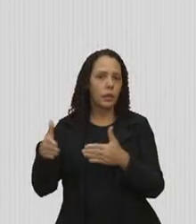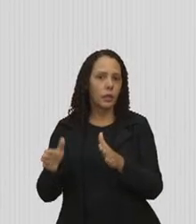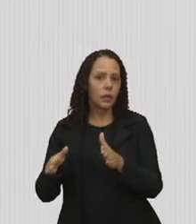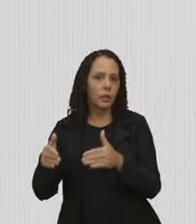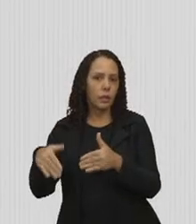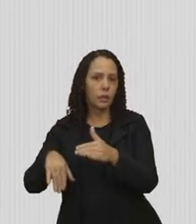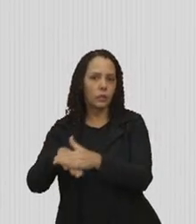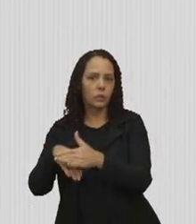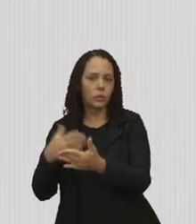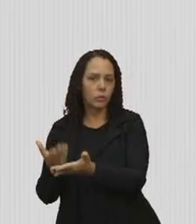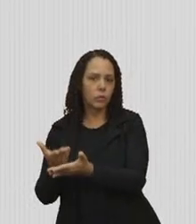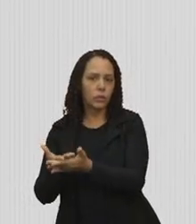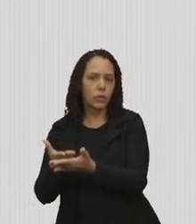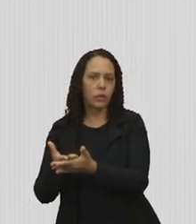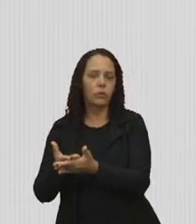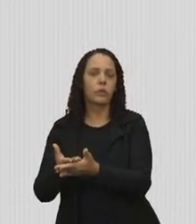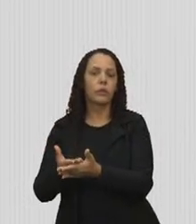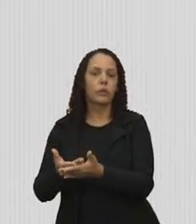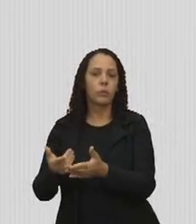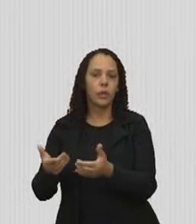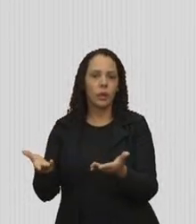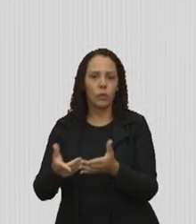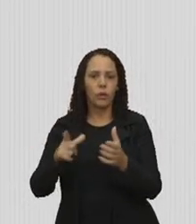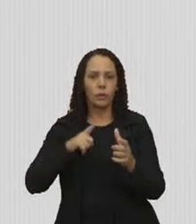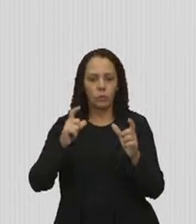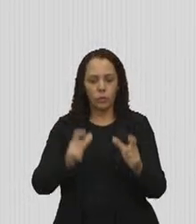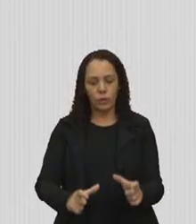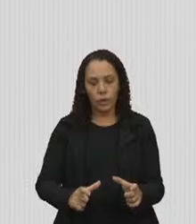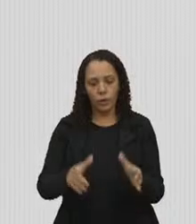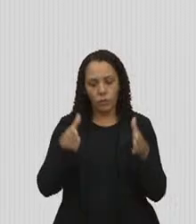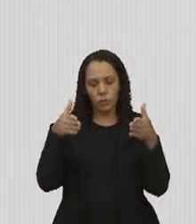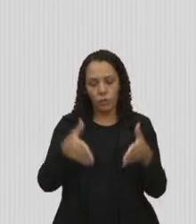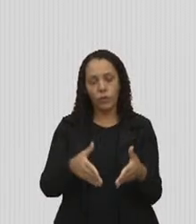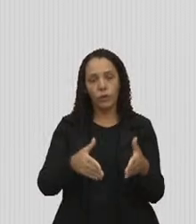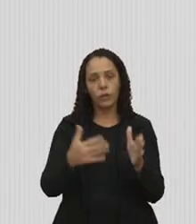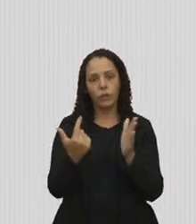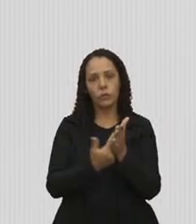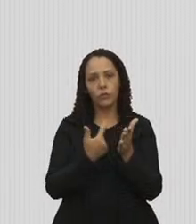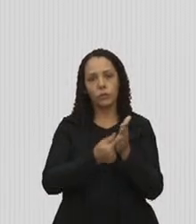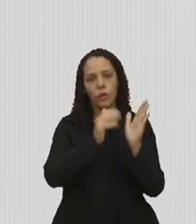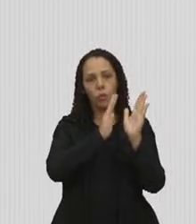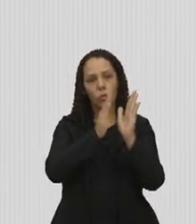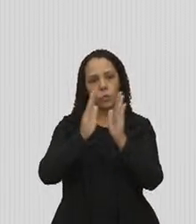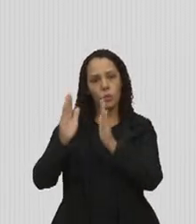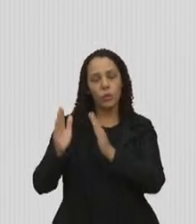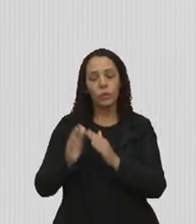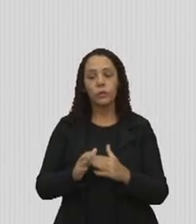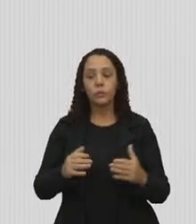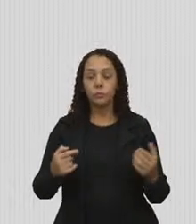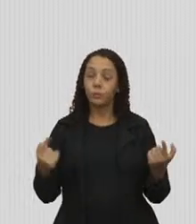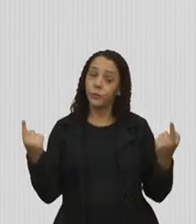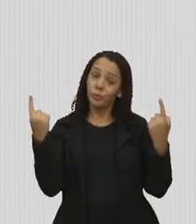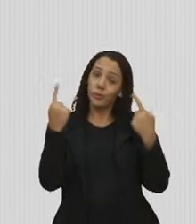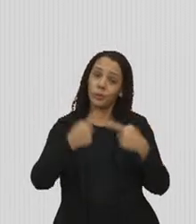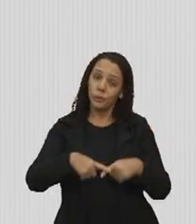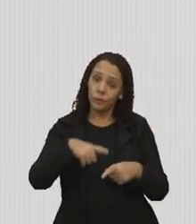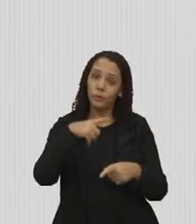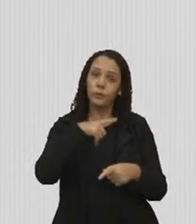a gente vai ter um prédio exclusivo para a biblioteca. E agora tem os desafios referentes a esses novos prédios, que